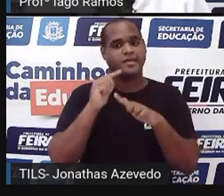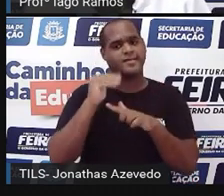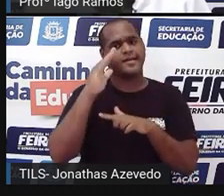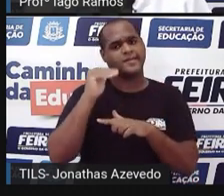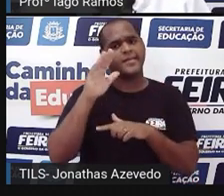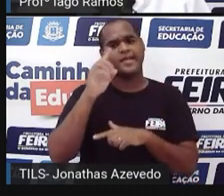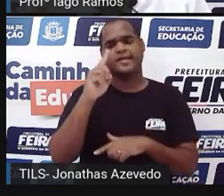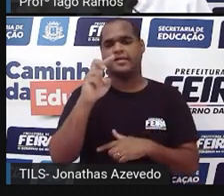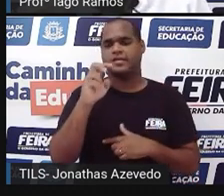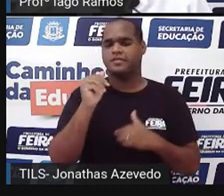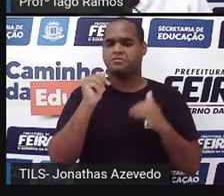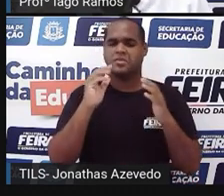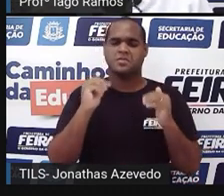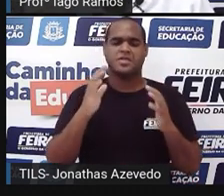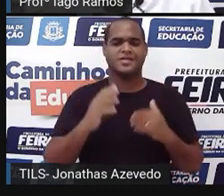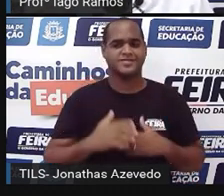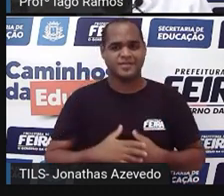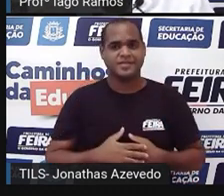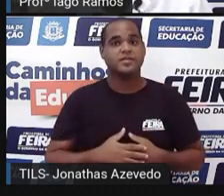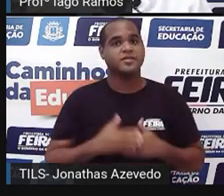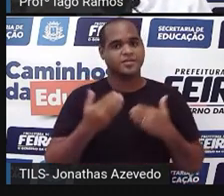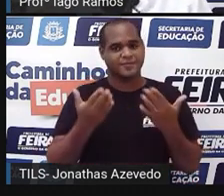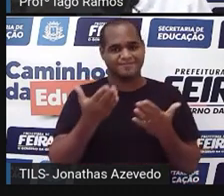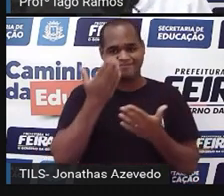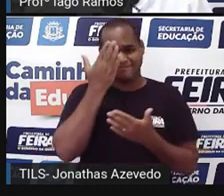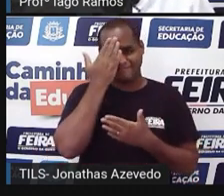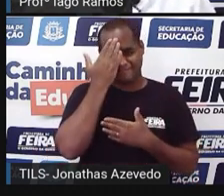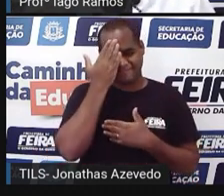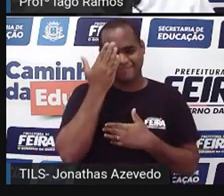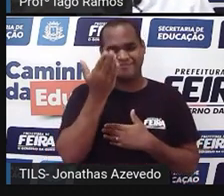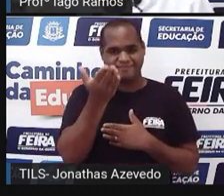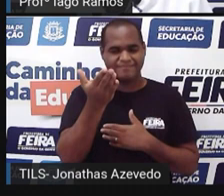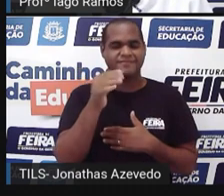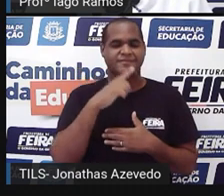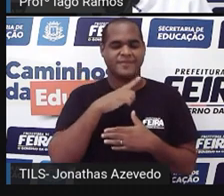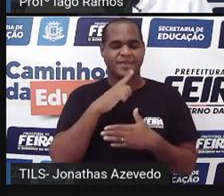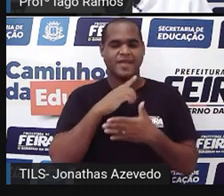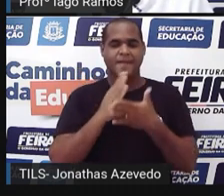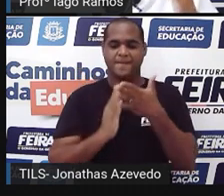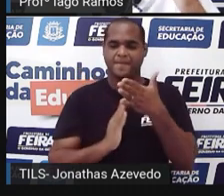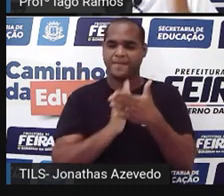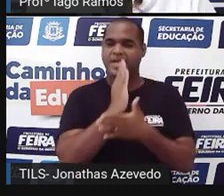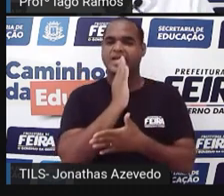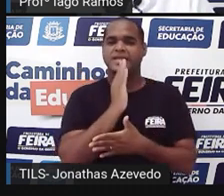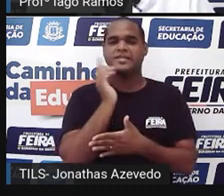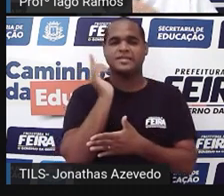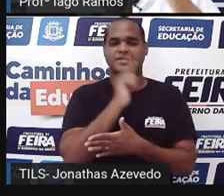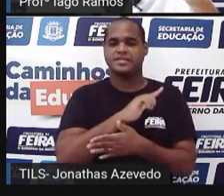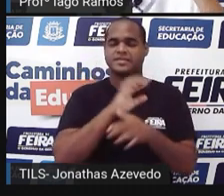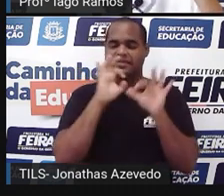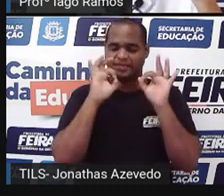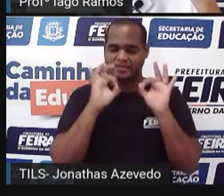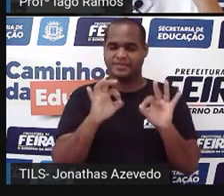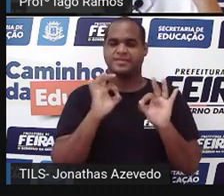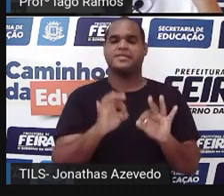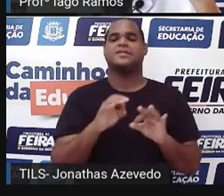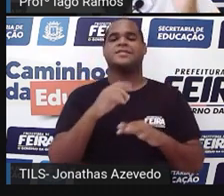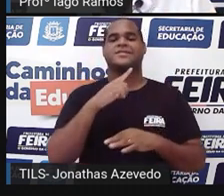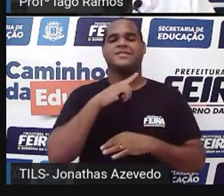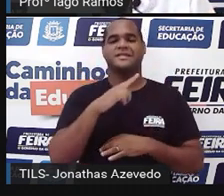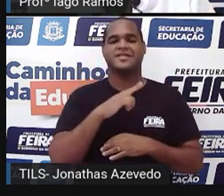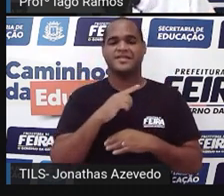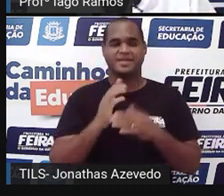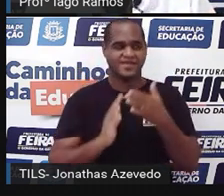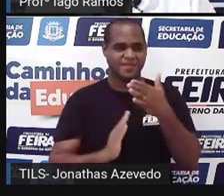mais de 15 Tá bom então por aí a gente já sabe ó aprovação é dito né